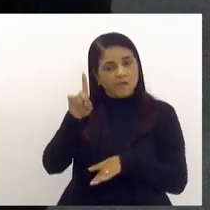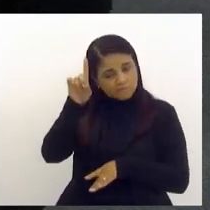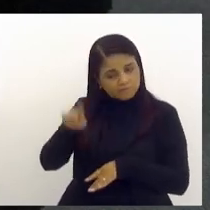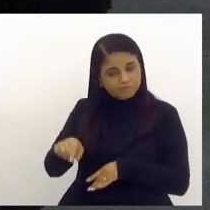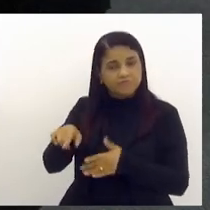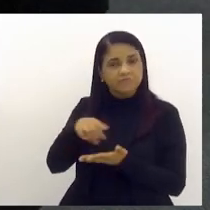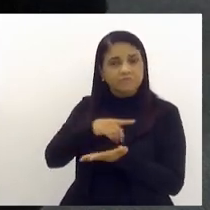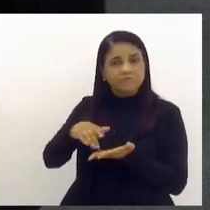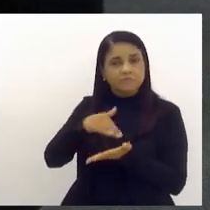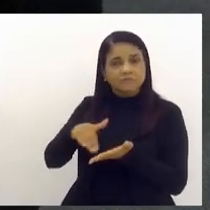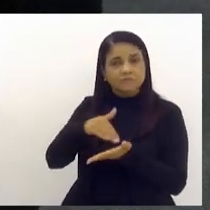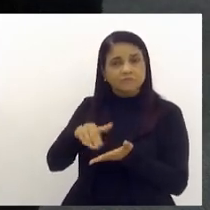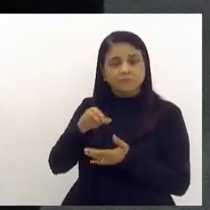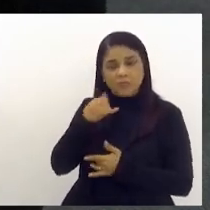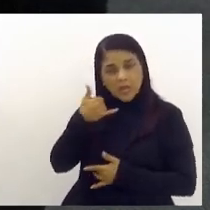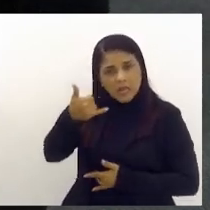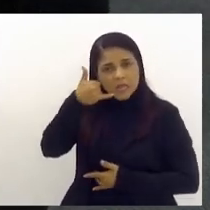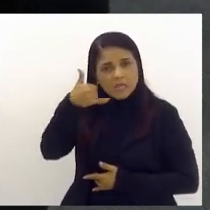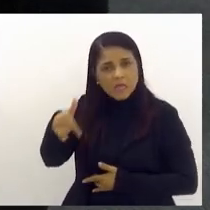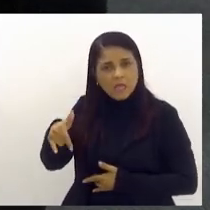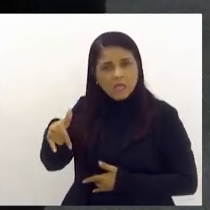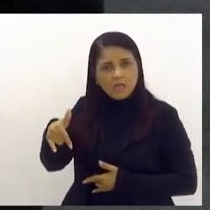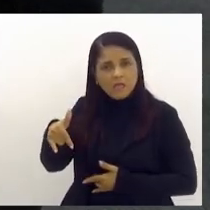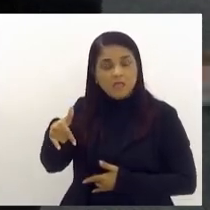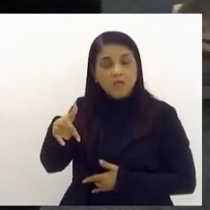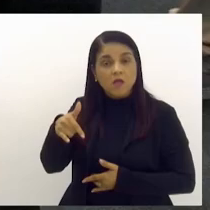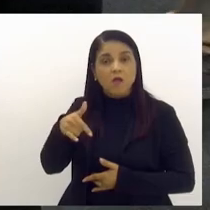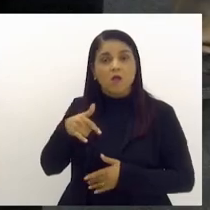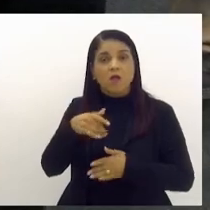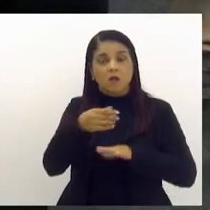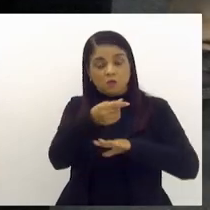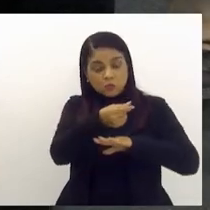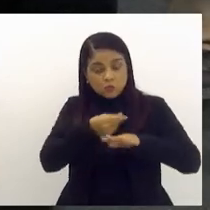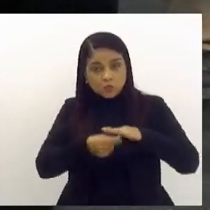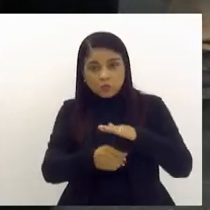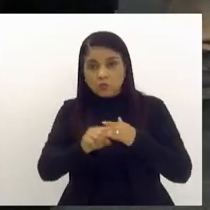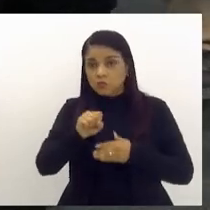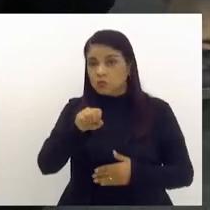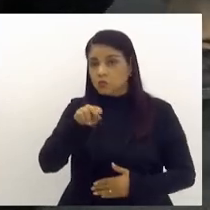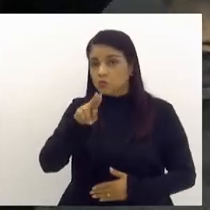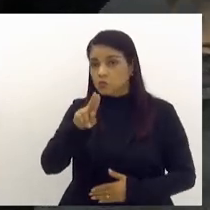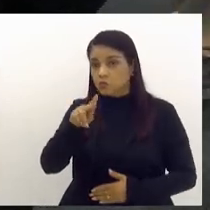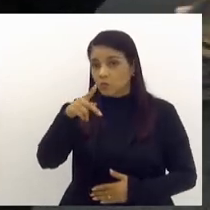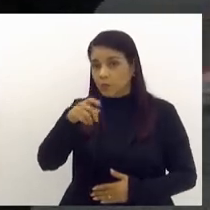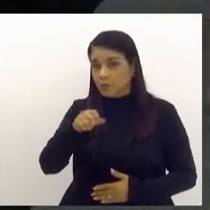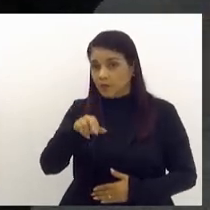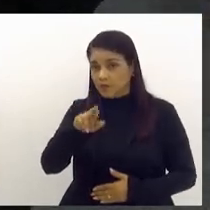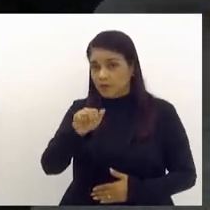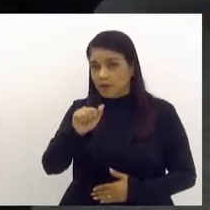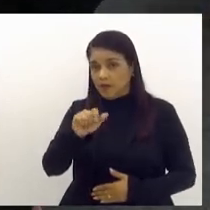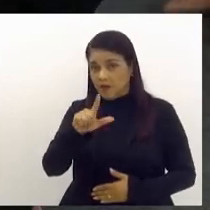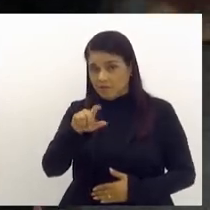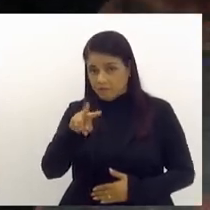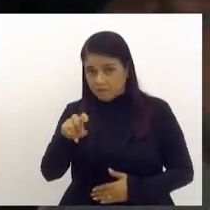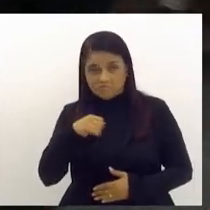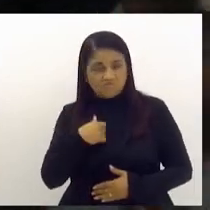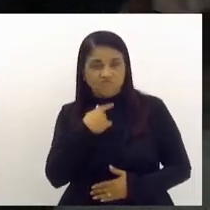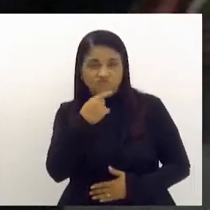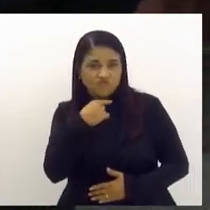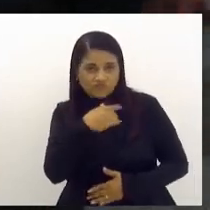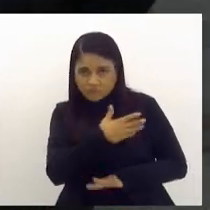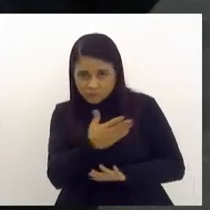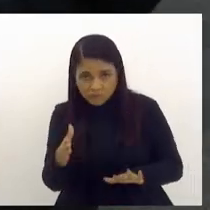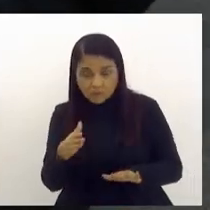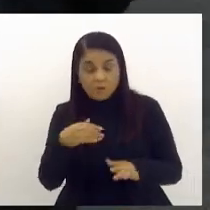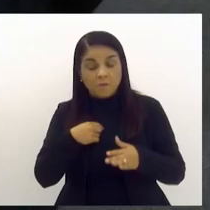reunião, liguei para ela para dizer: o superávit não teve jeito, mas o essencial está preservado. E